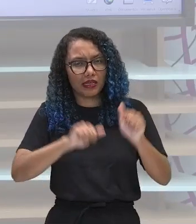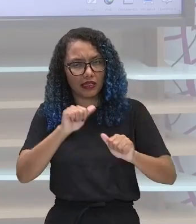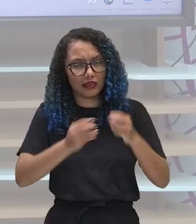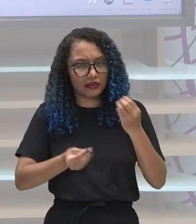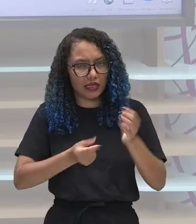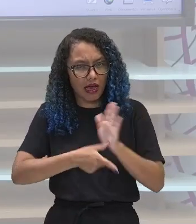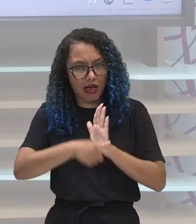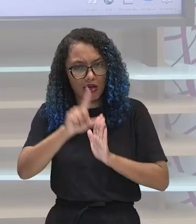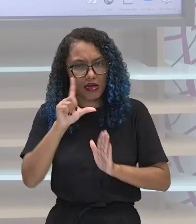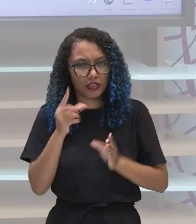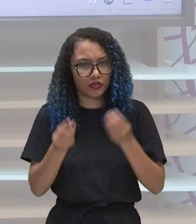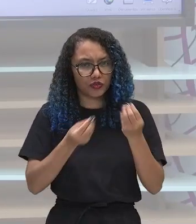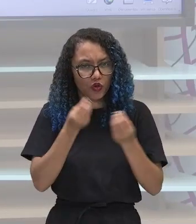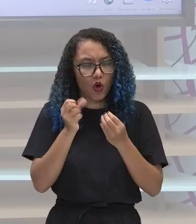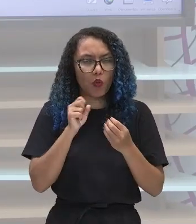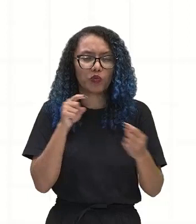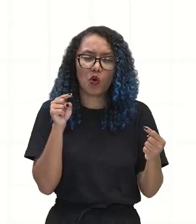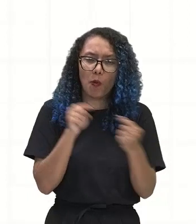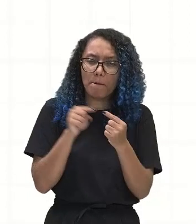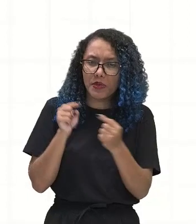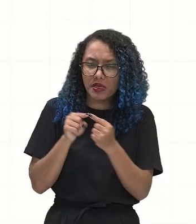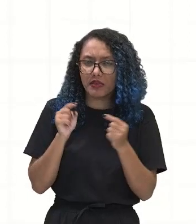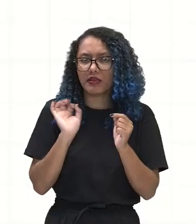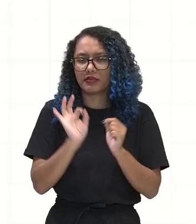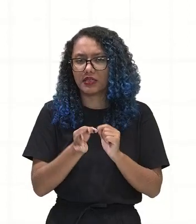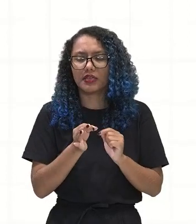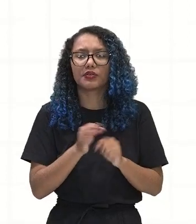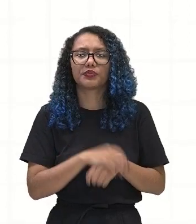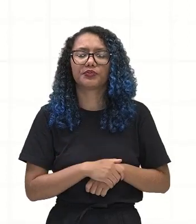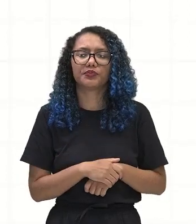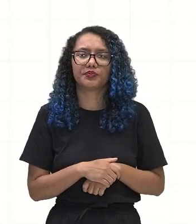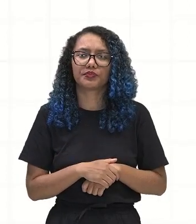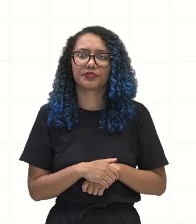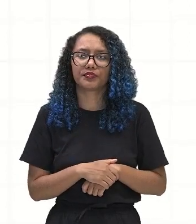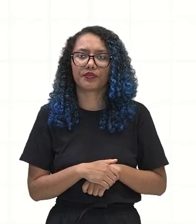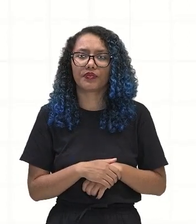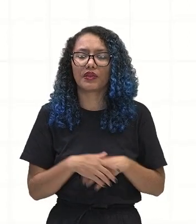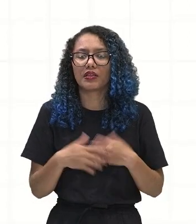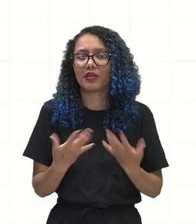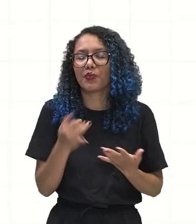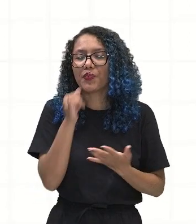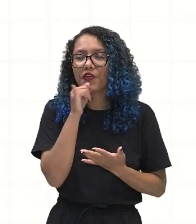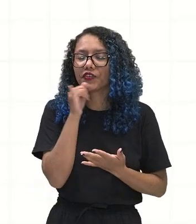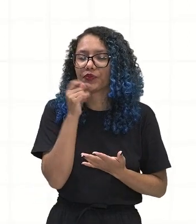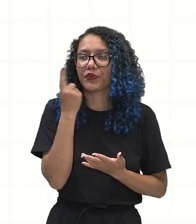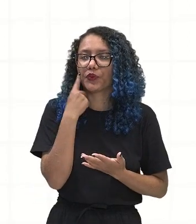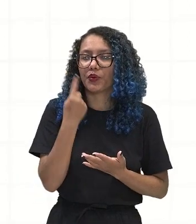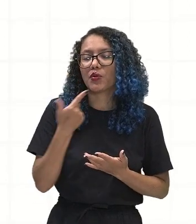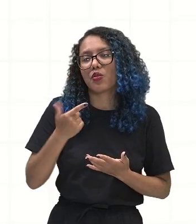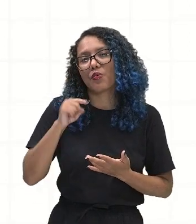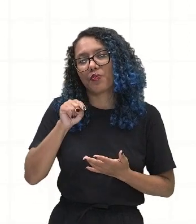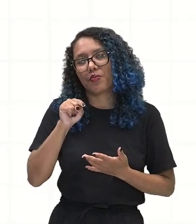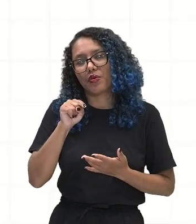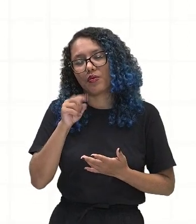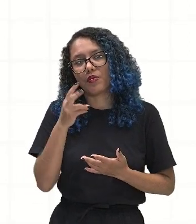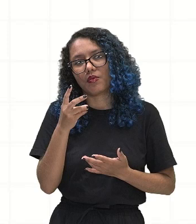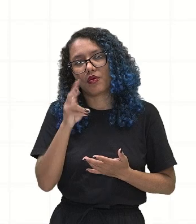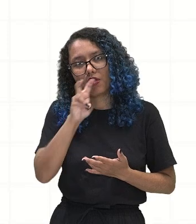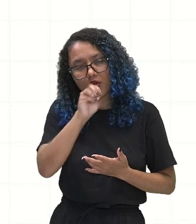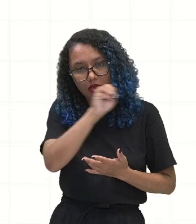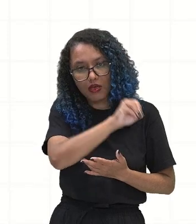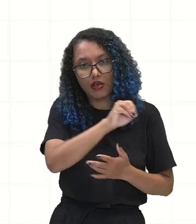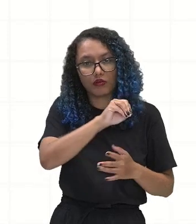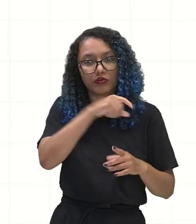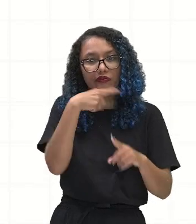fração. Acompanhe aqui comigo, ó. Nós temos, então, 2.500 que